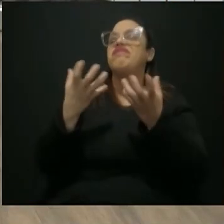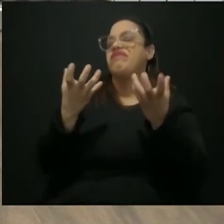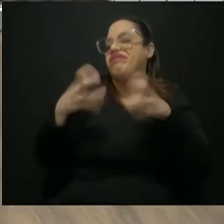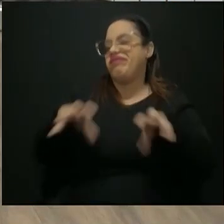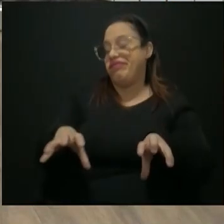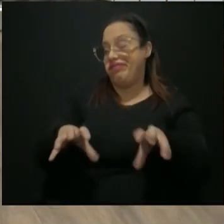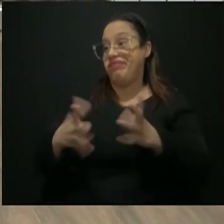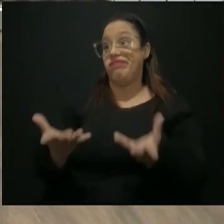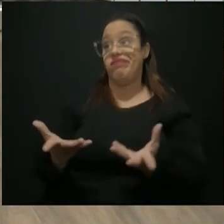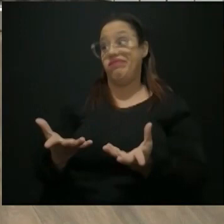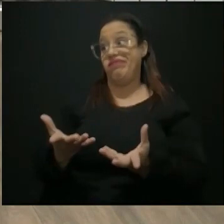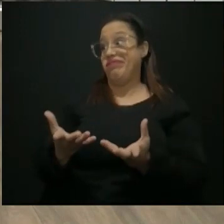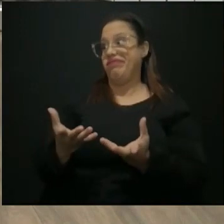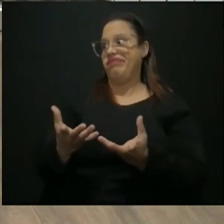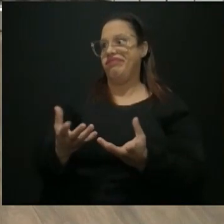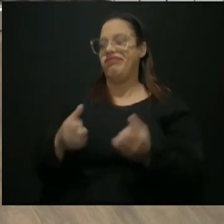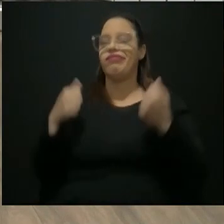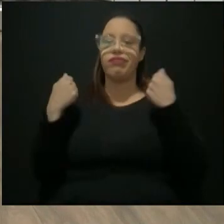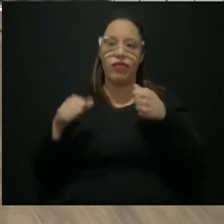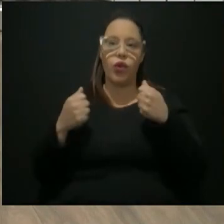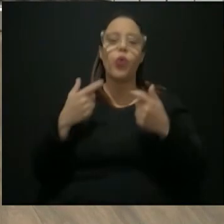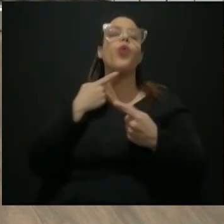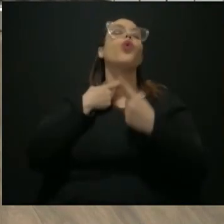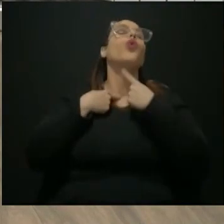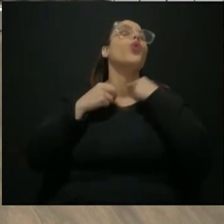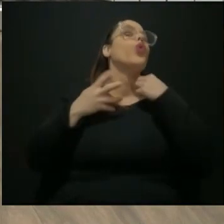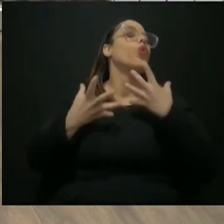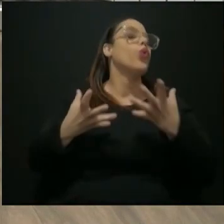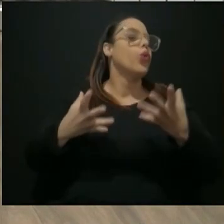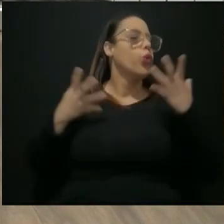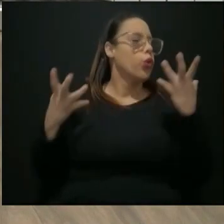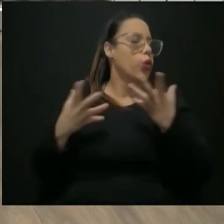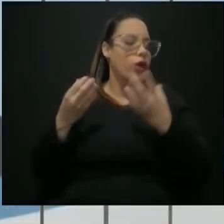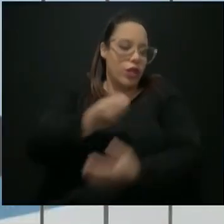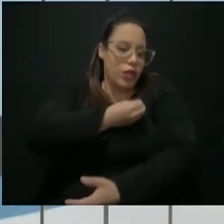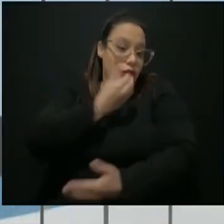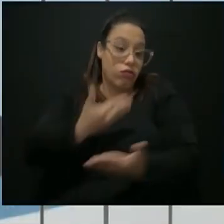gente precisa desejar o tempo todo e a vida se move a partir disso.